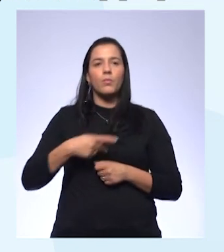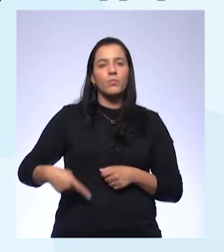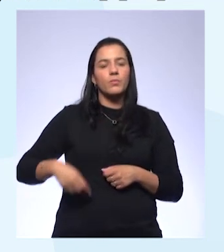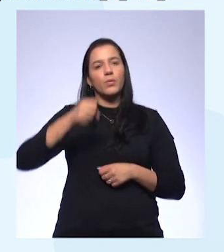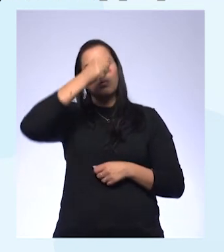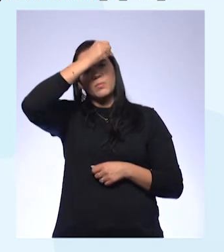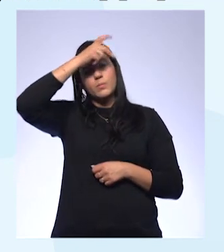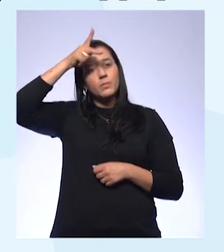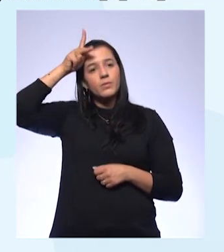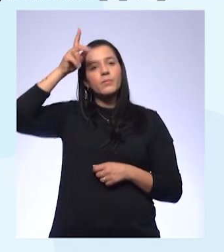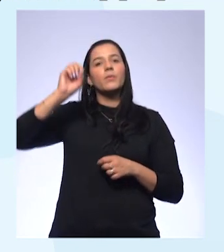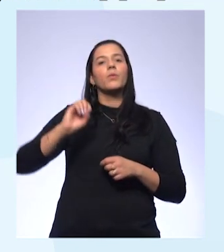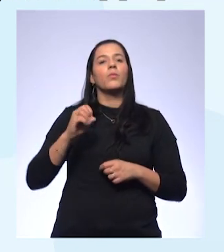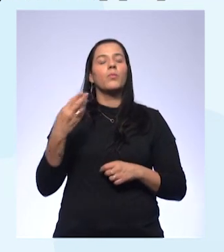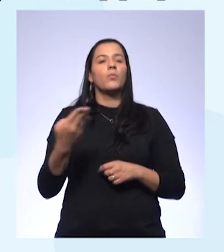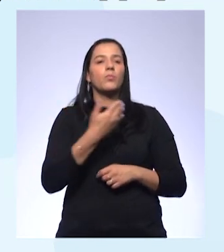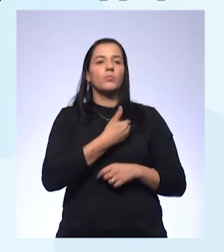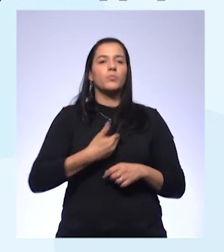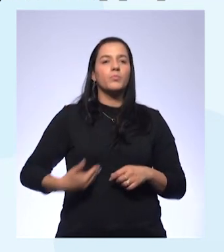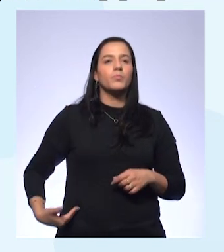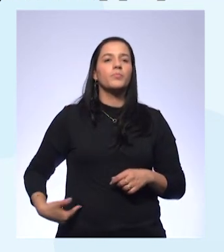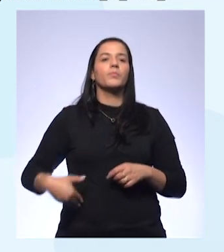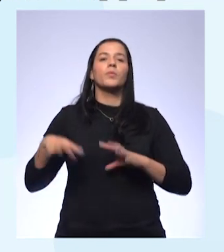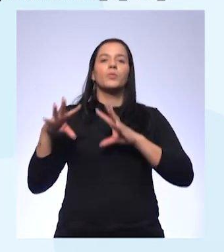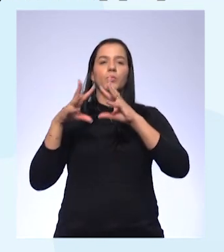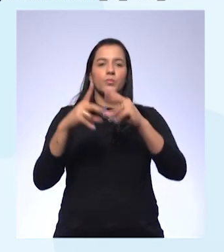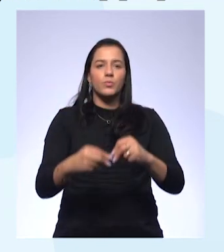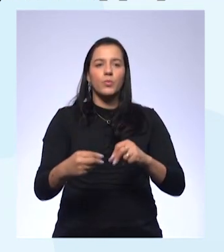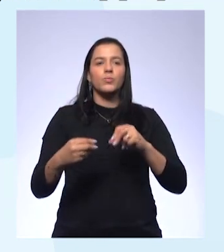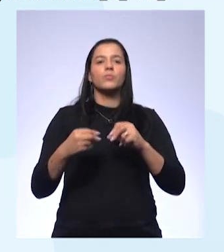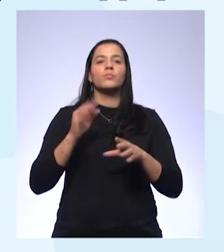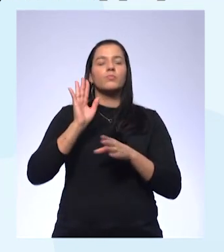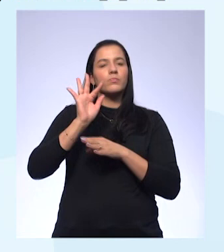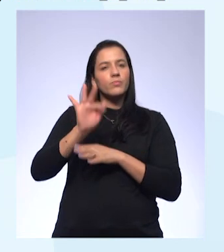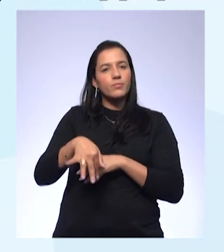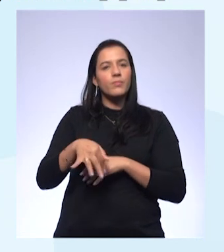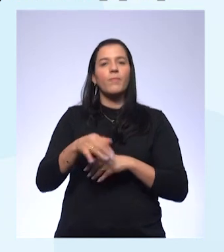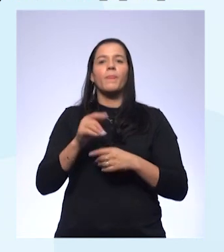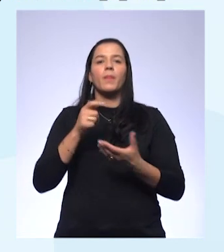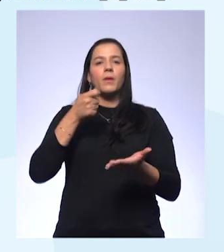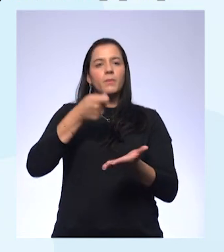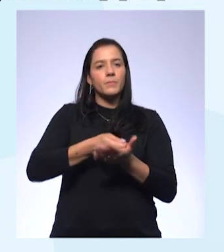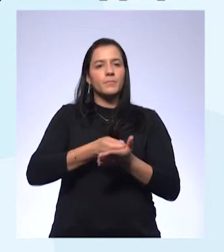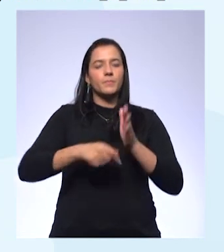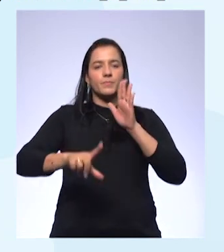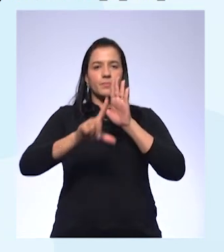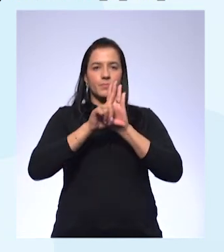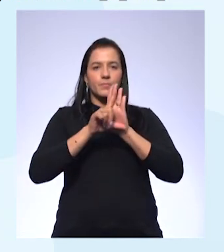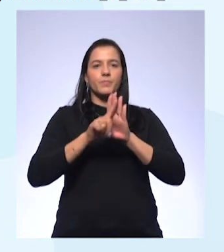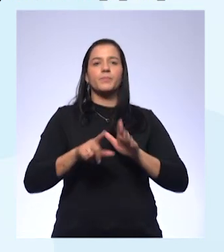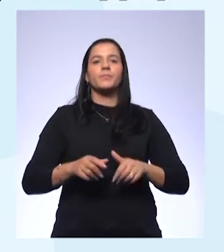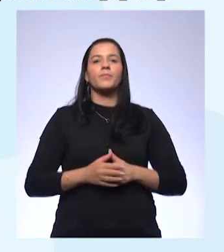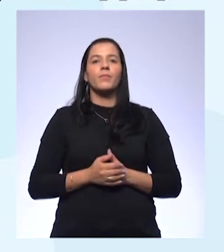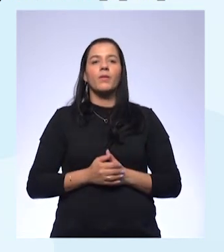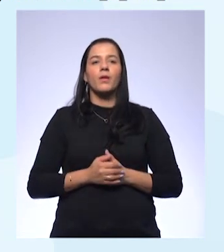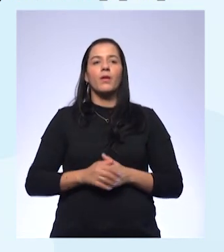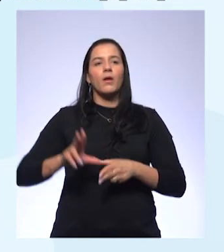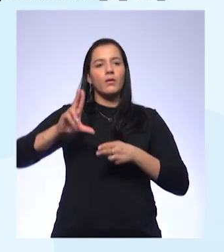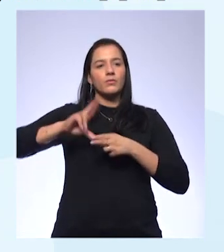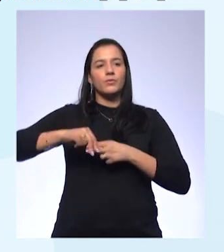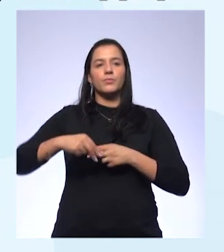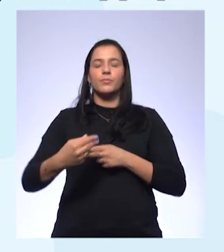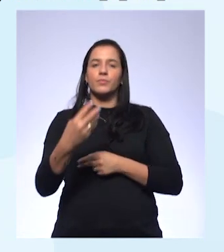prefeitos, e gozarão das prerrogativas, vencimentos e vantagens fixados em lei. Artigo